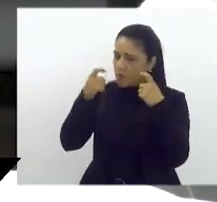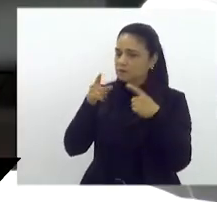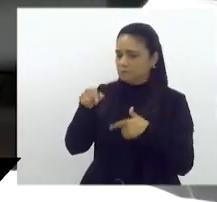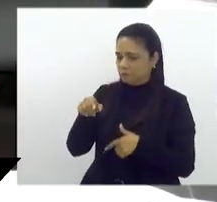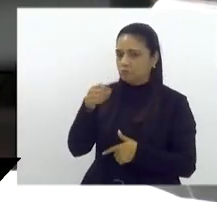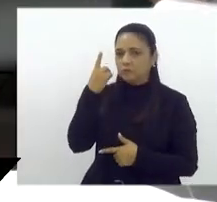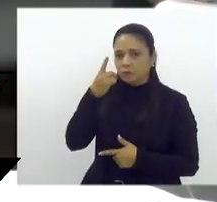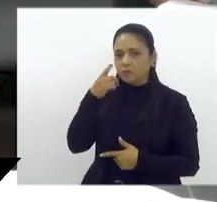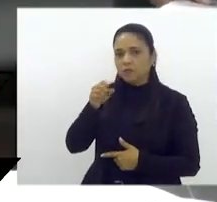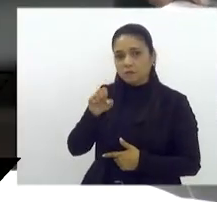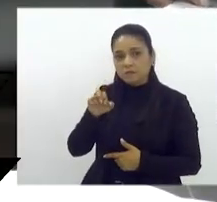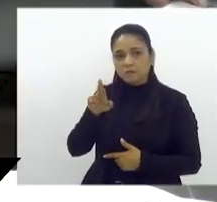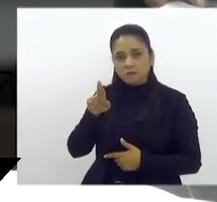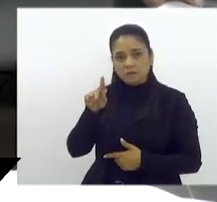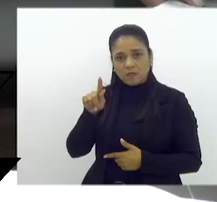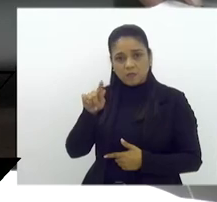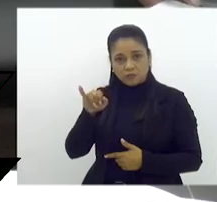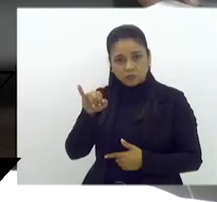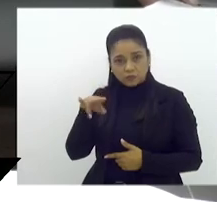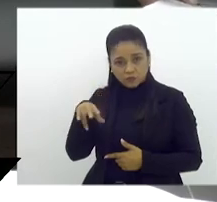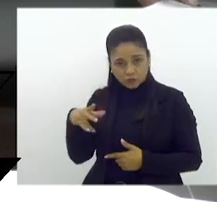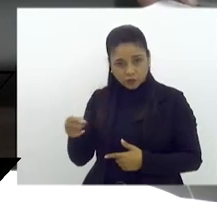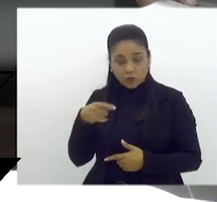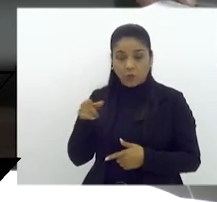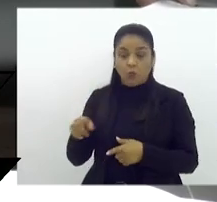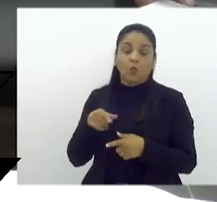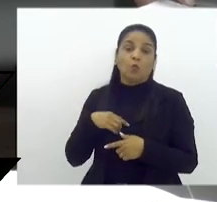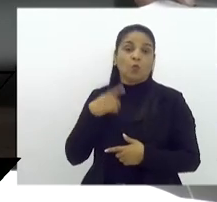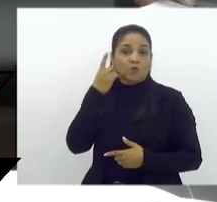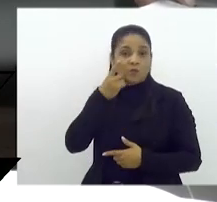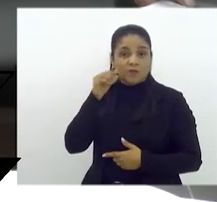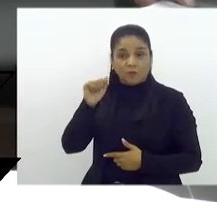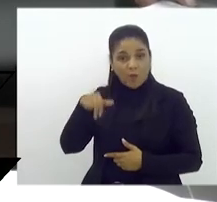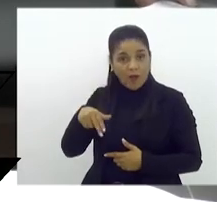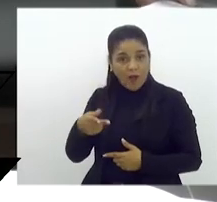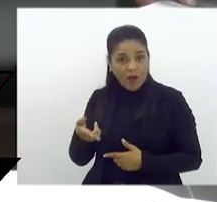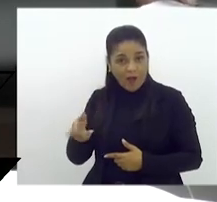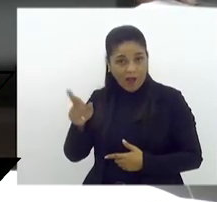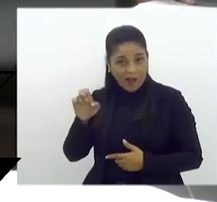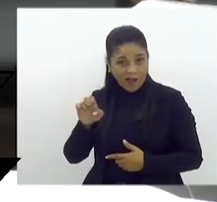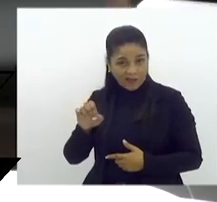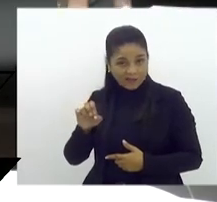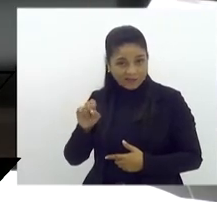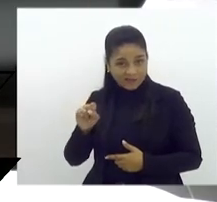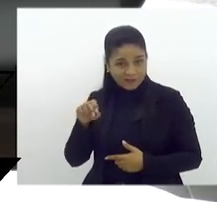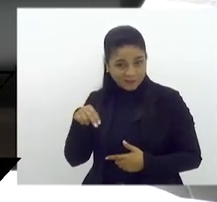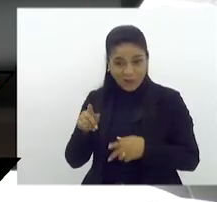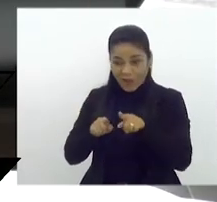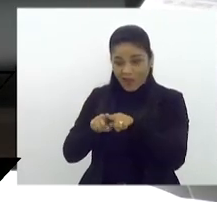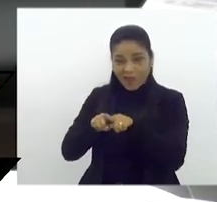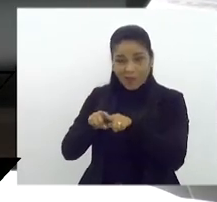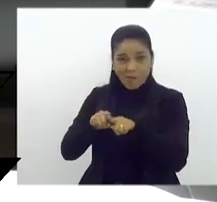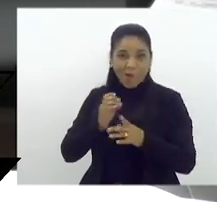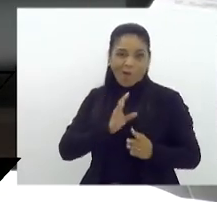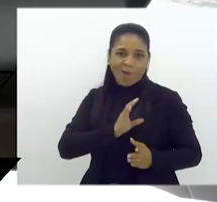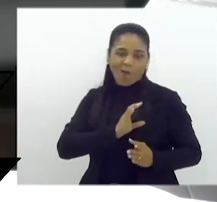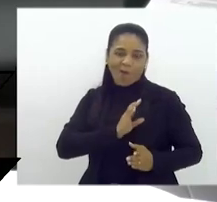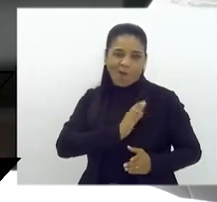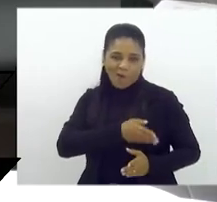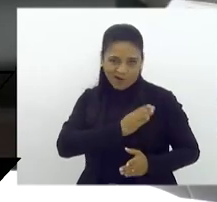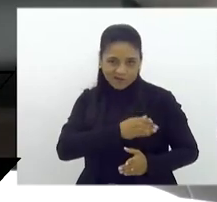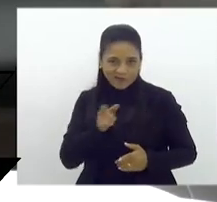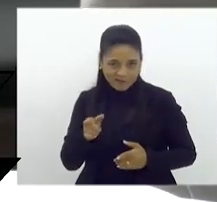o deputado Anderson é irmão de coração dele, não vou dizer nem que é ideológico. É verdade. E ele está no sentido de